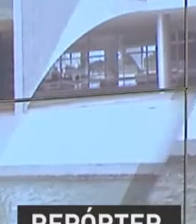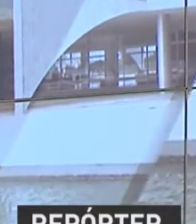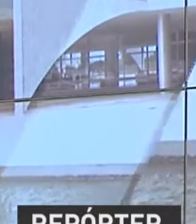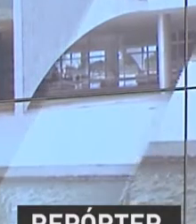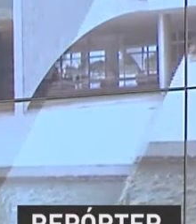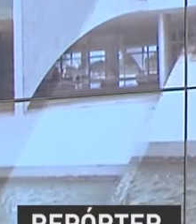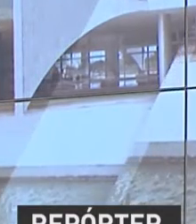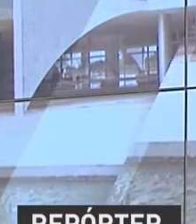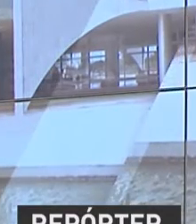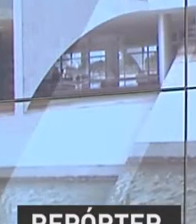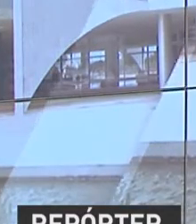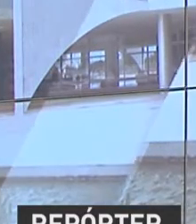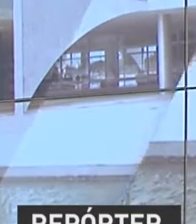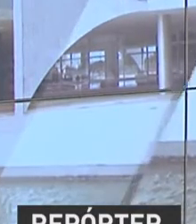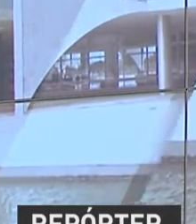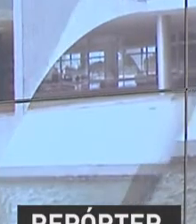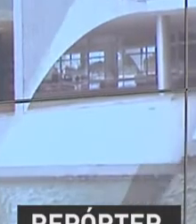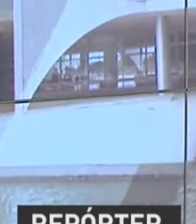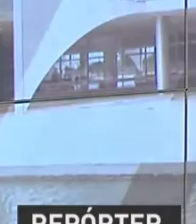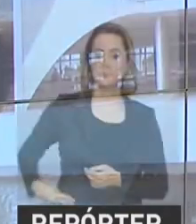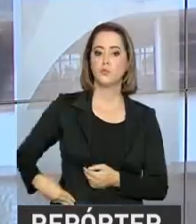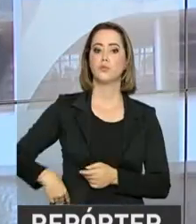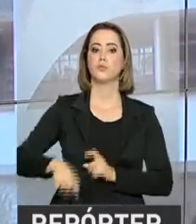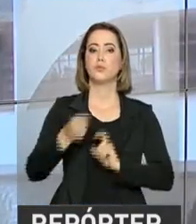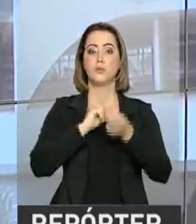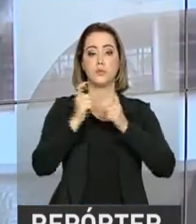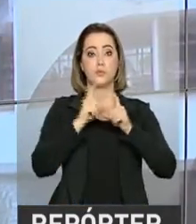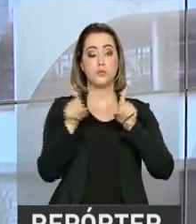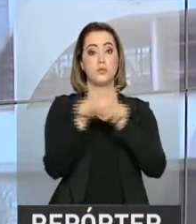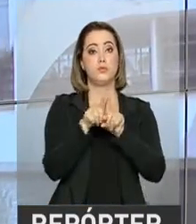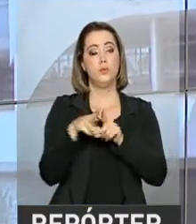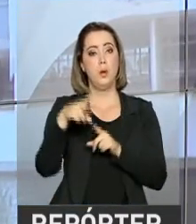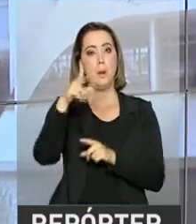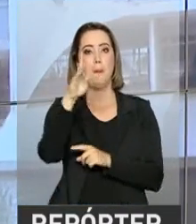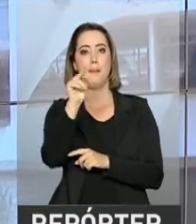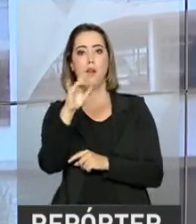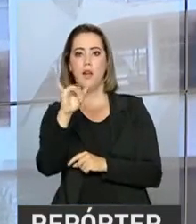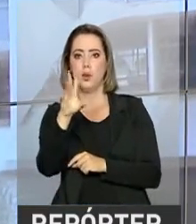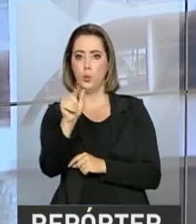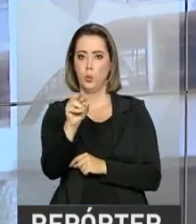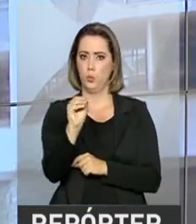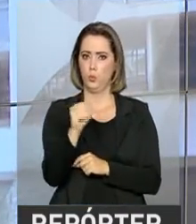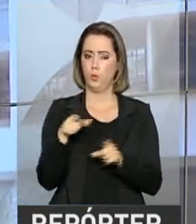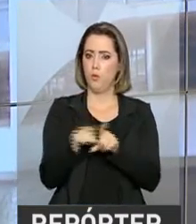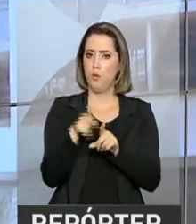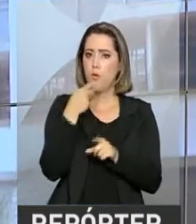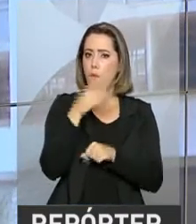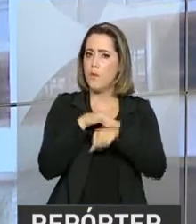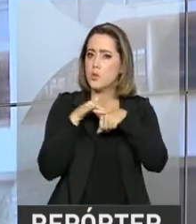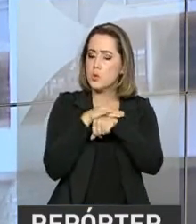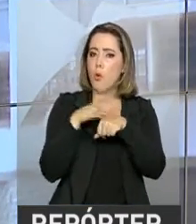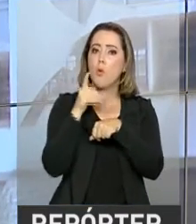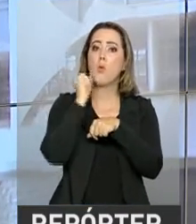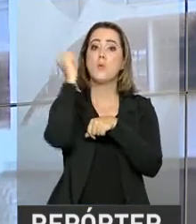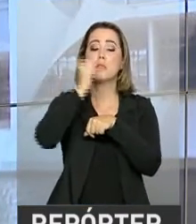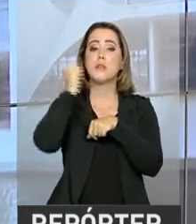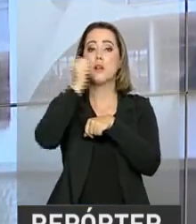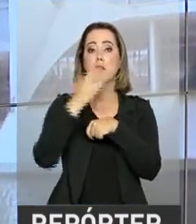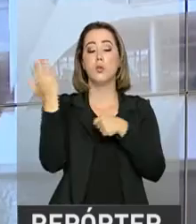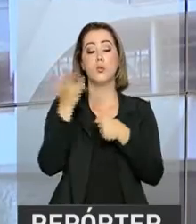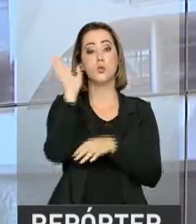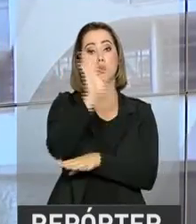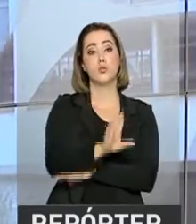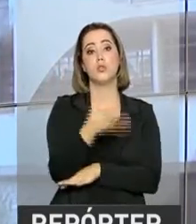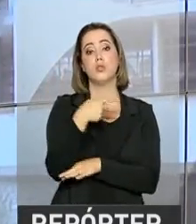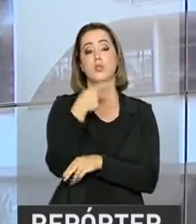o ministro da agricultura pecuária e abastecimento blairo maggi conversou com senadores na tarde de hoje sobre a operação